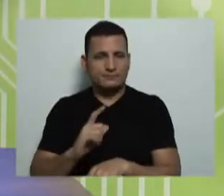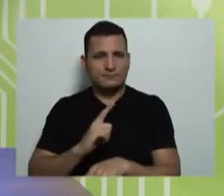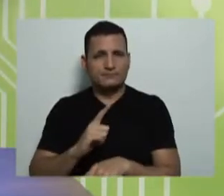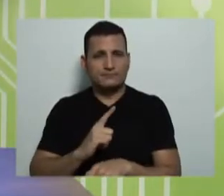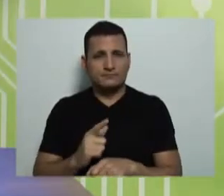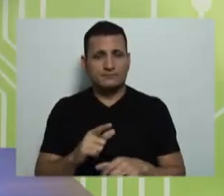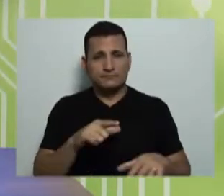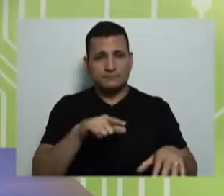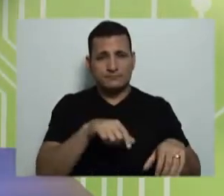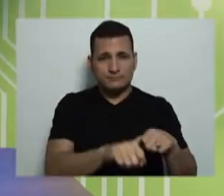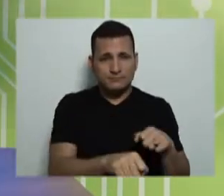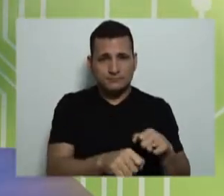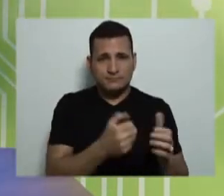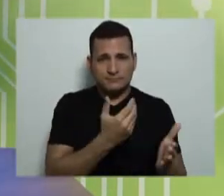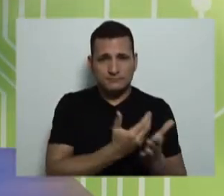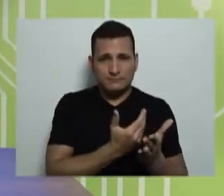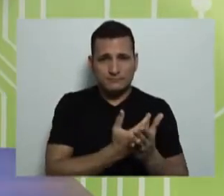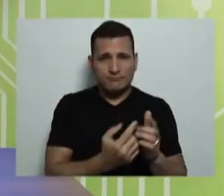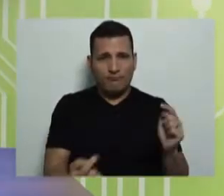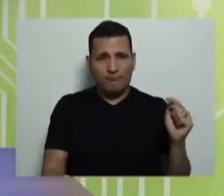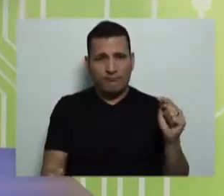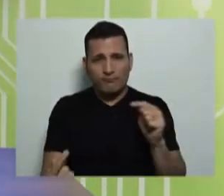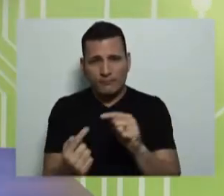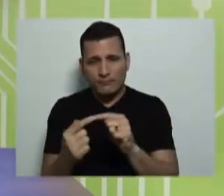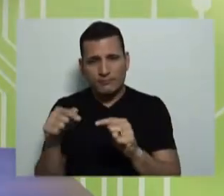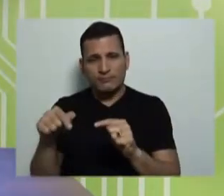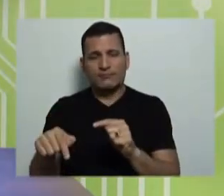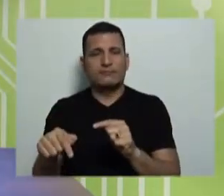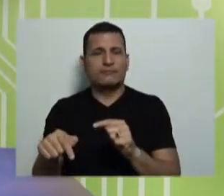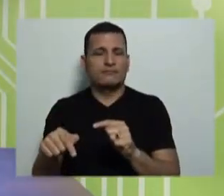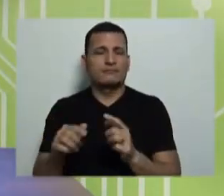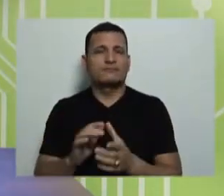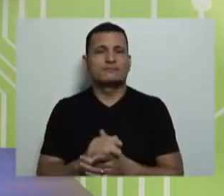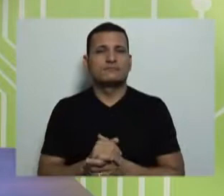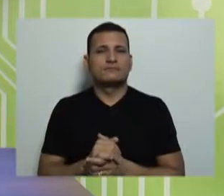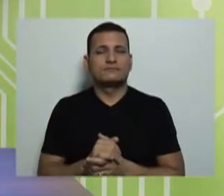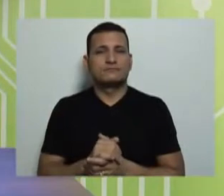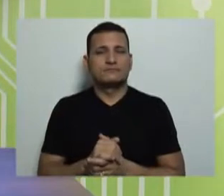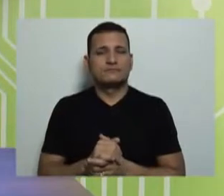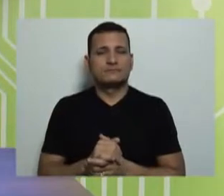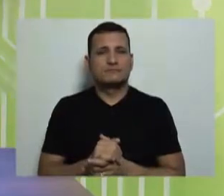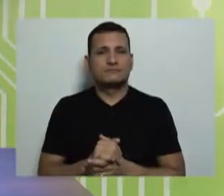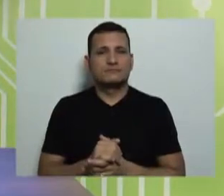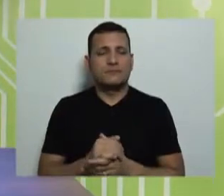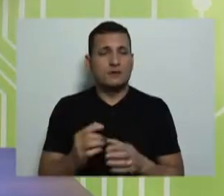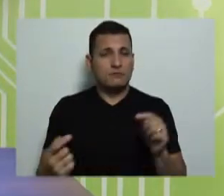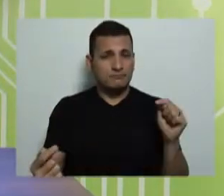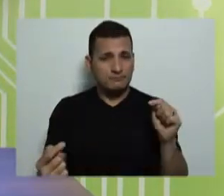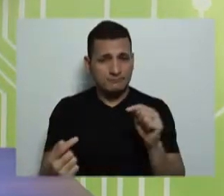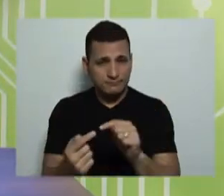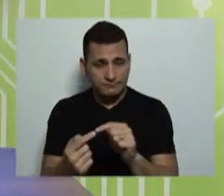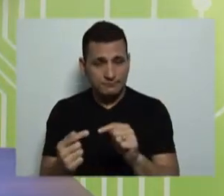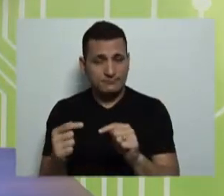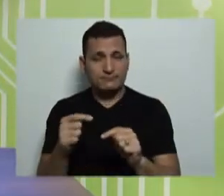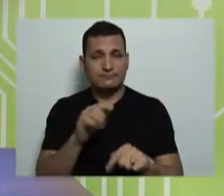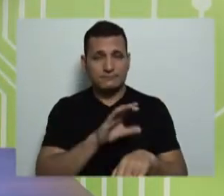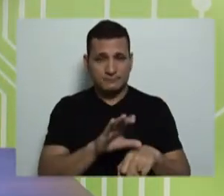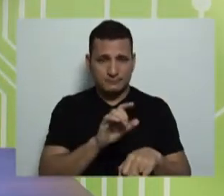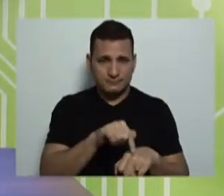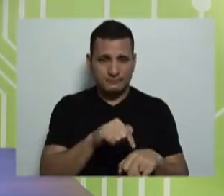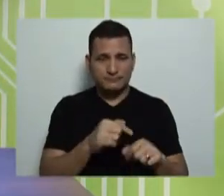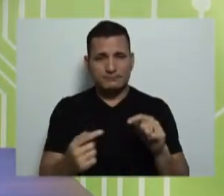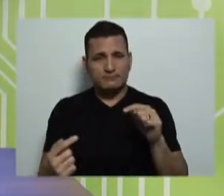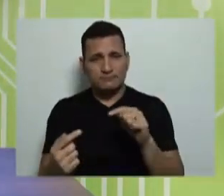ver com o eixo formativo do curso. Além de ter a ver com o eixo formativo do curso, é necessário que exista um